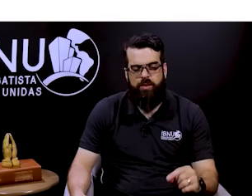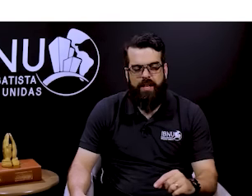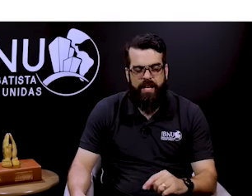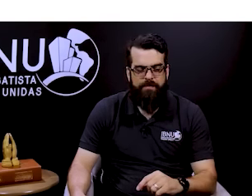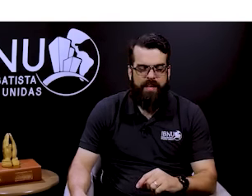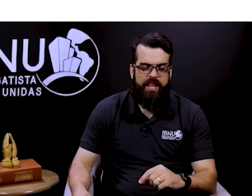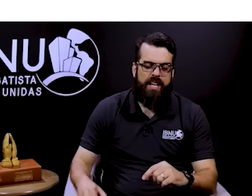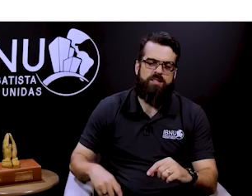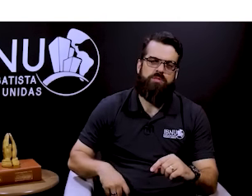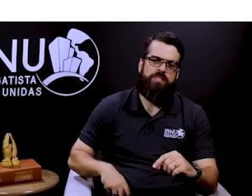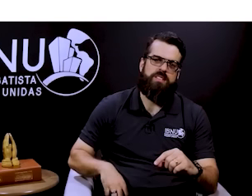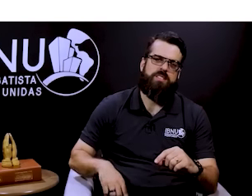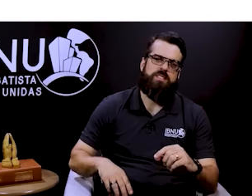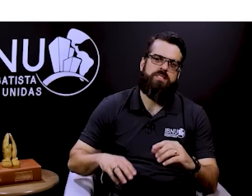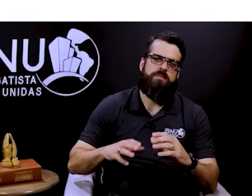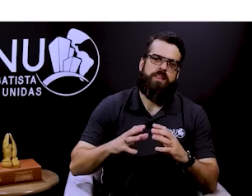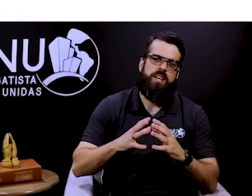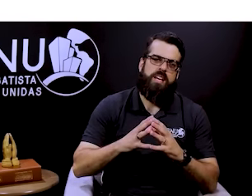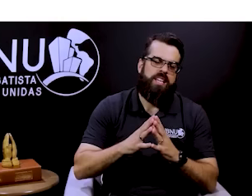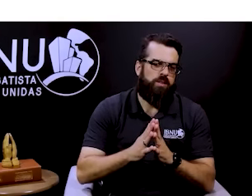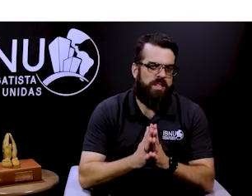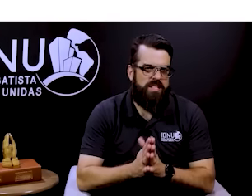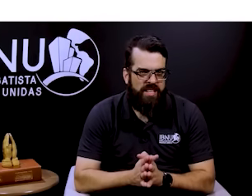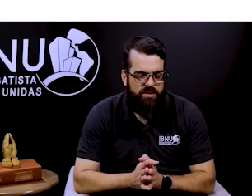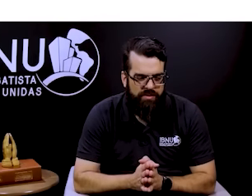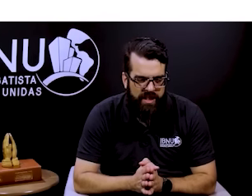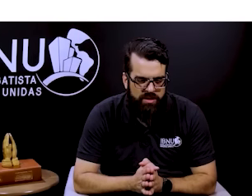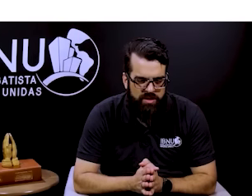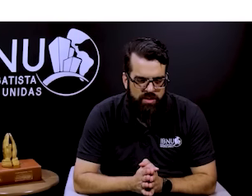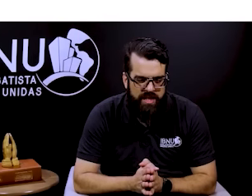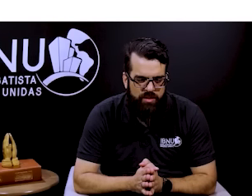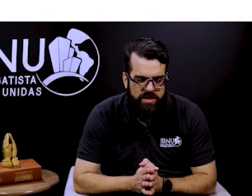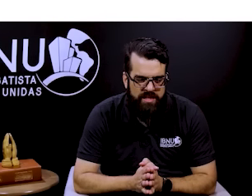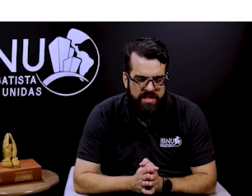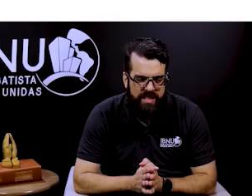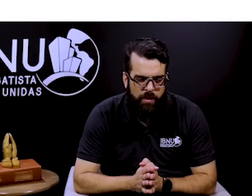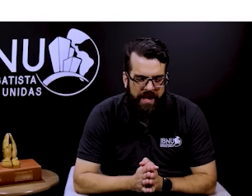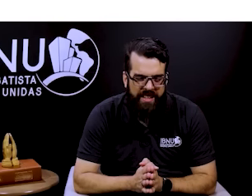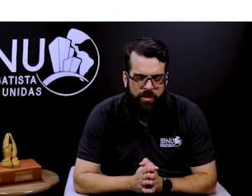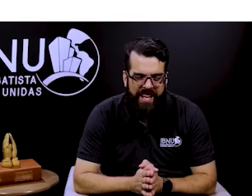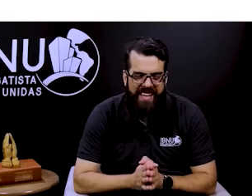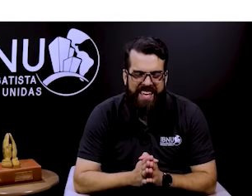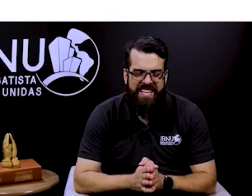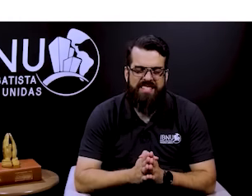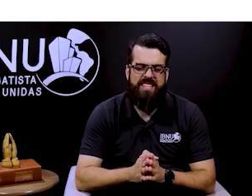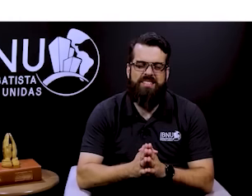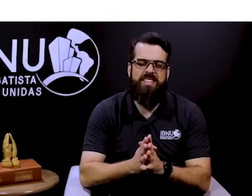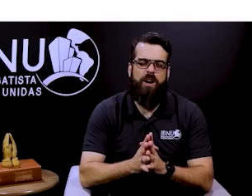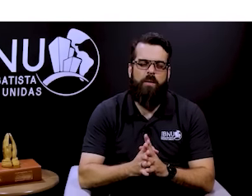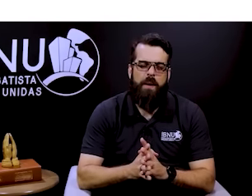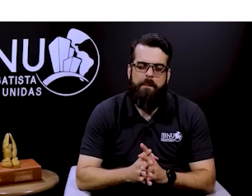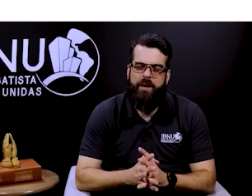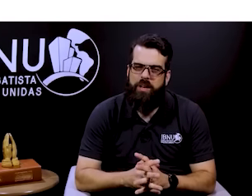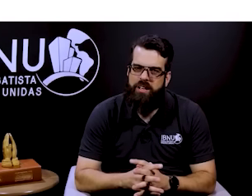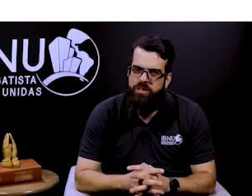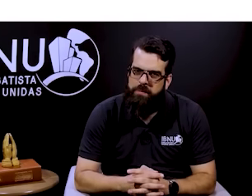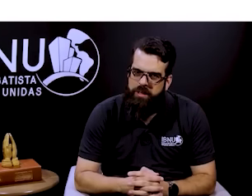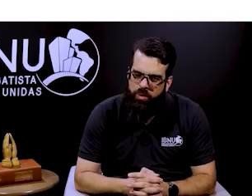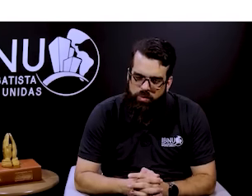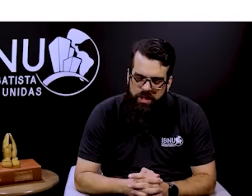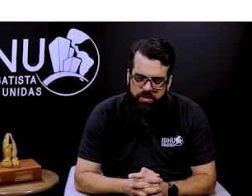lhes perdoará as ofensas. Então, nesse trecho final, Jesus ele nos ensina que o perdão é essencial para